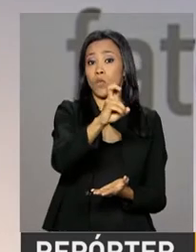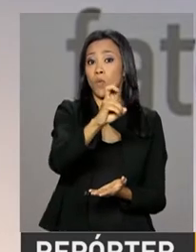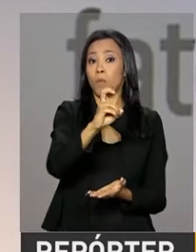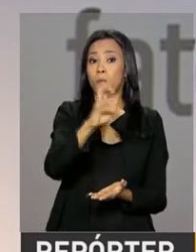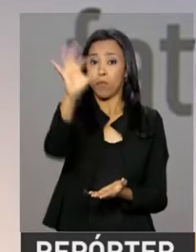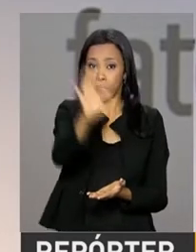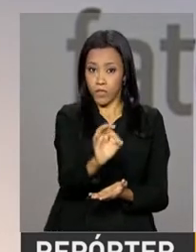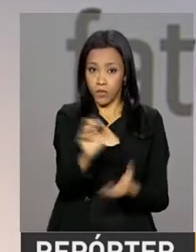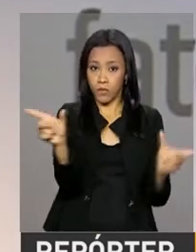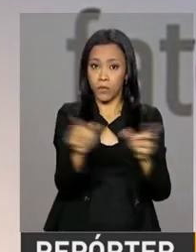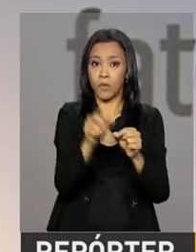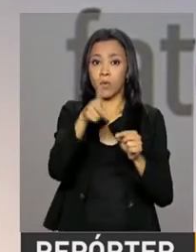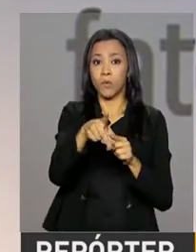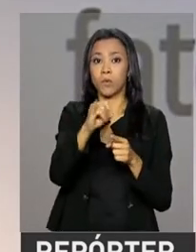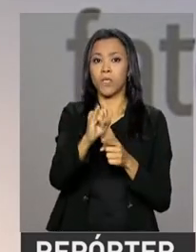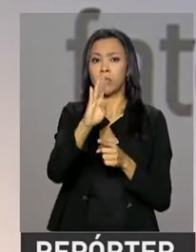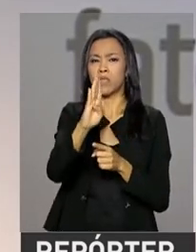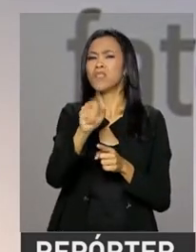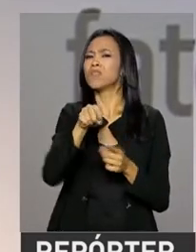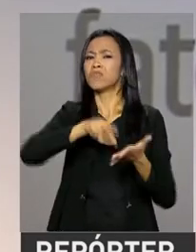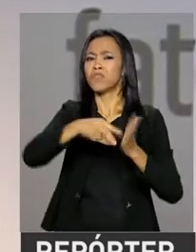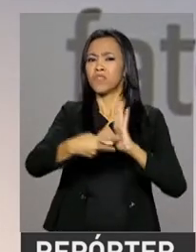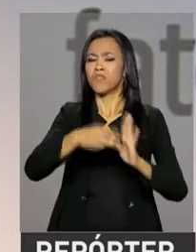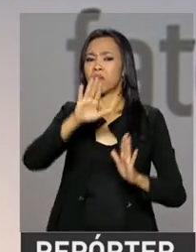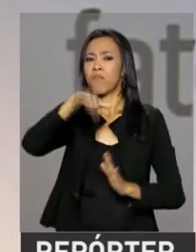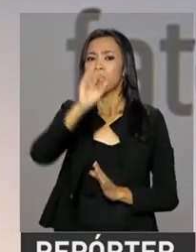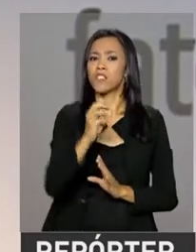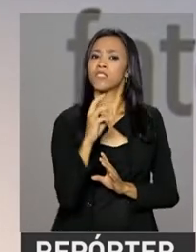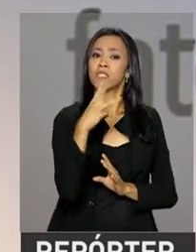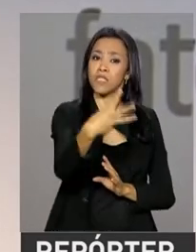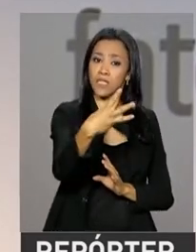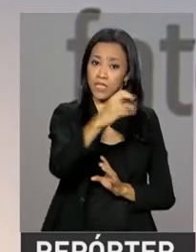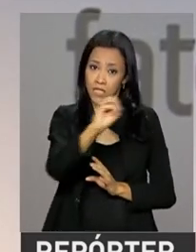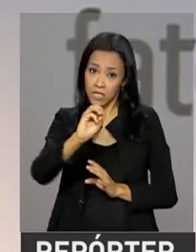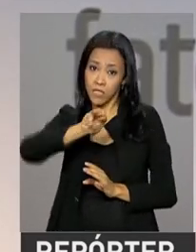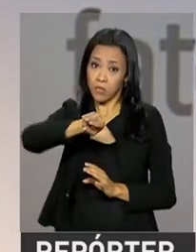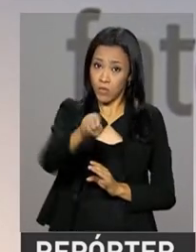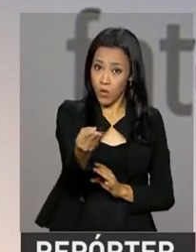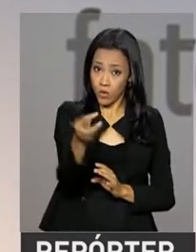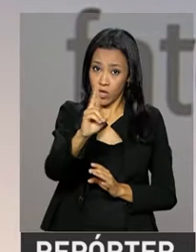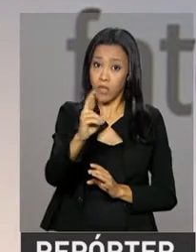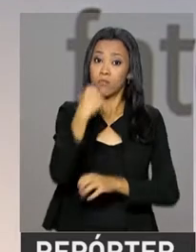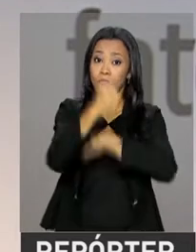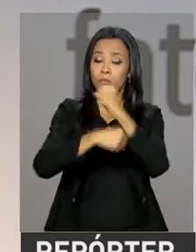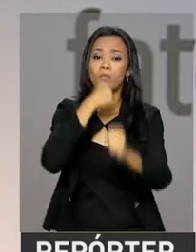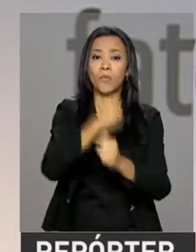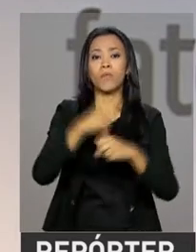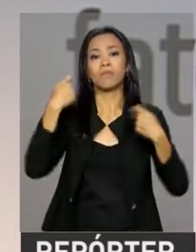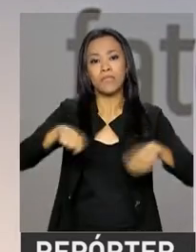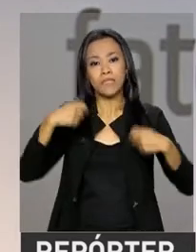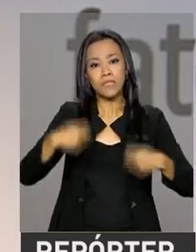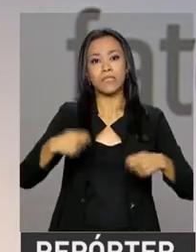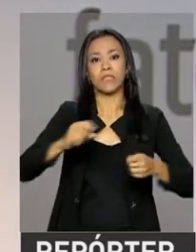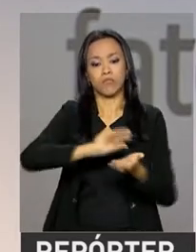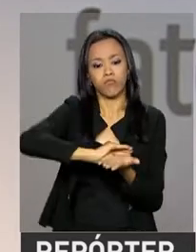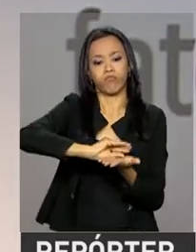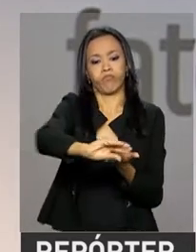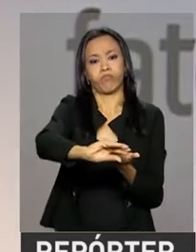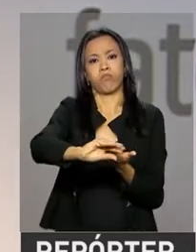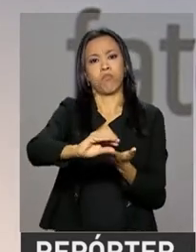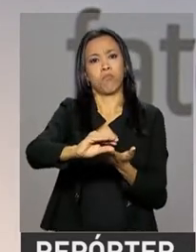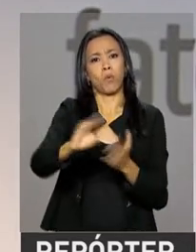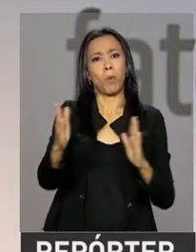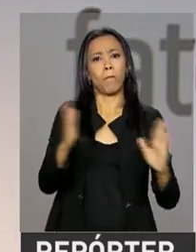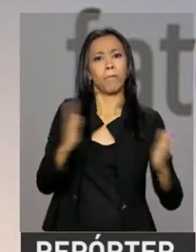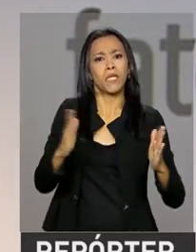isso representará mais de 300 bilhões de reais por ano temos que investir esse montante por um longo período sem